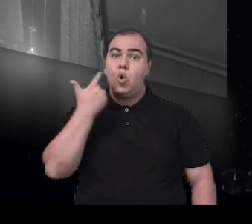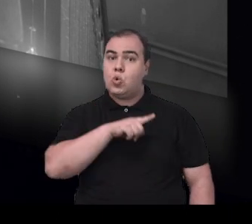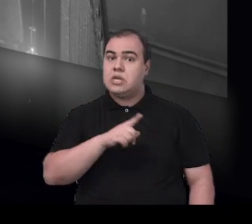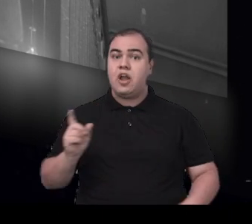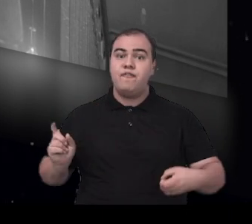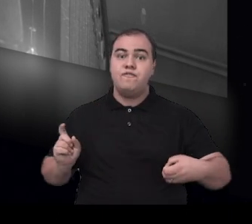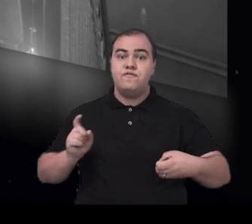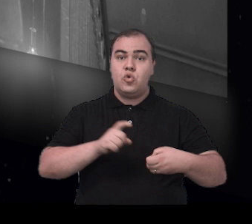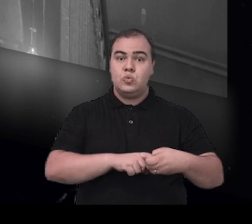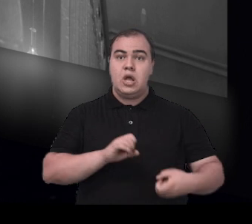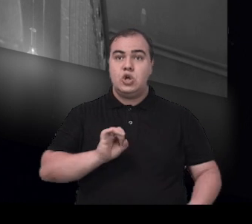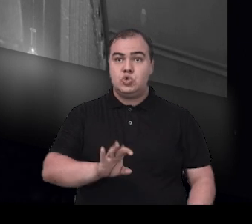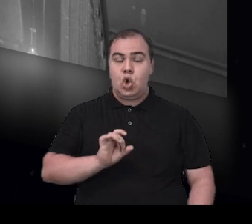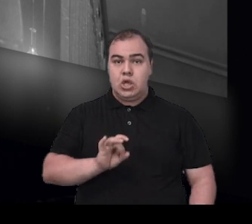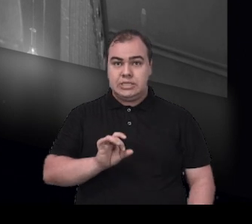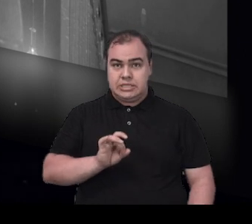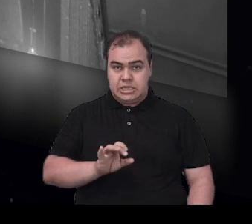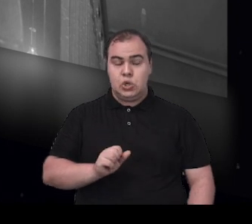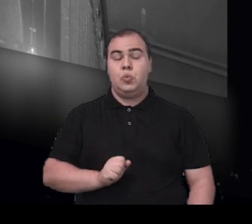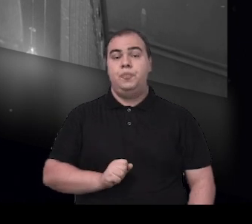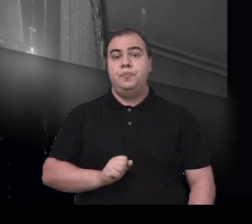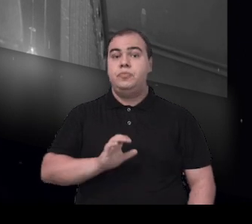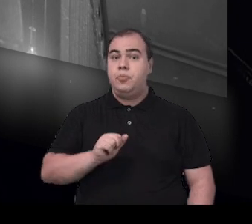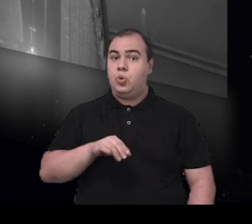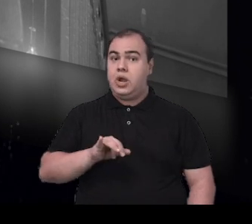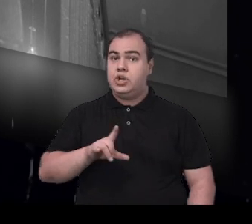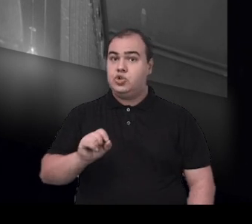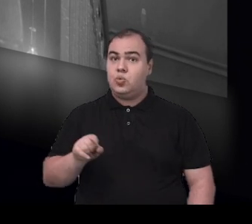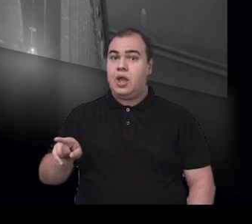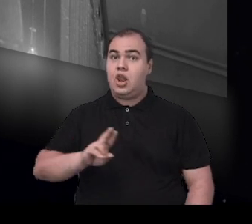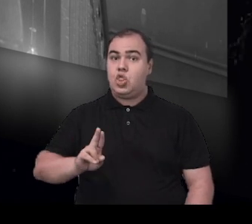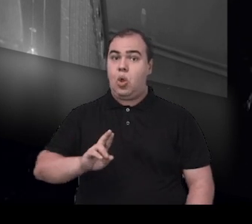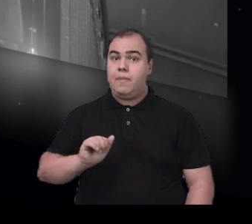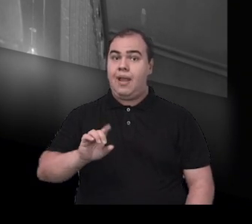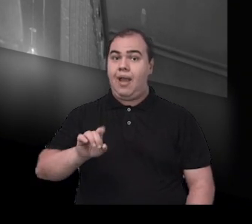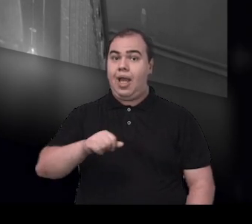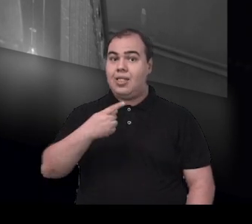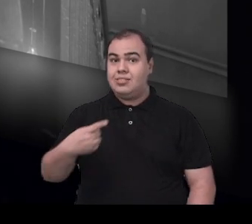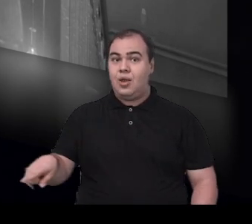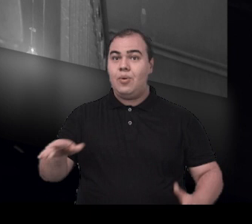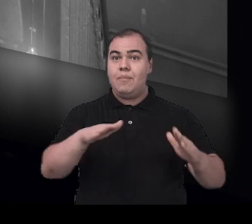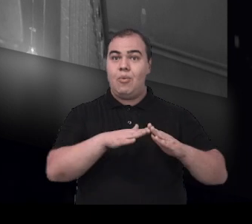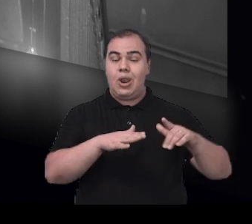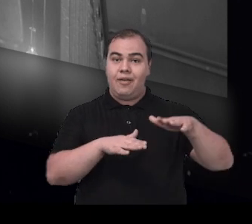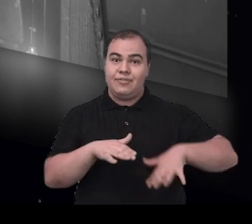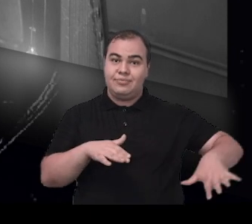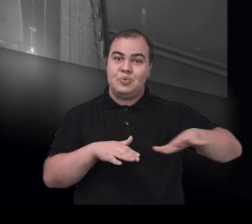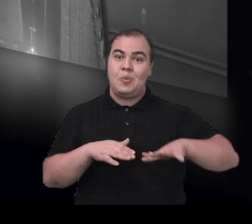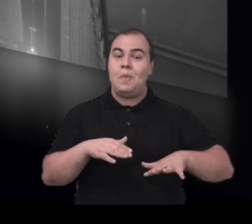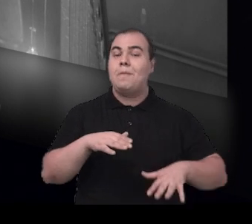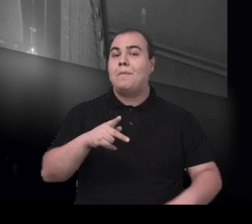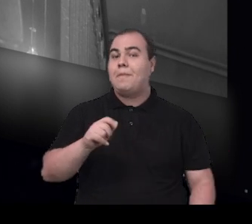conseguia retornar sozinho para o Cândido e que ele se chamava Adão e morava no paraíso. E